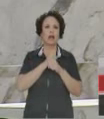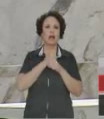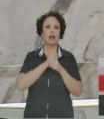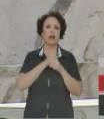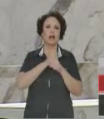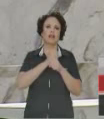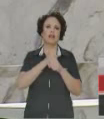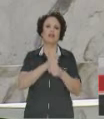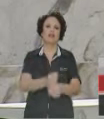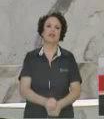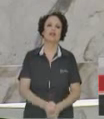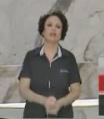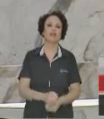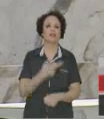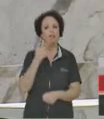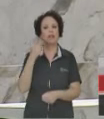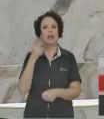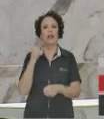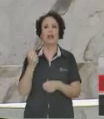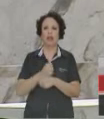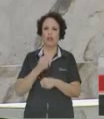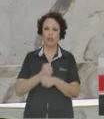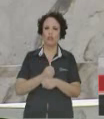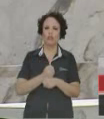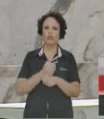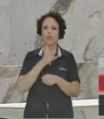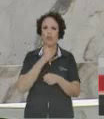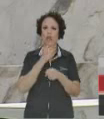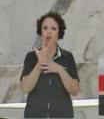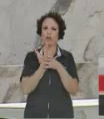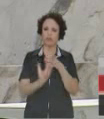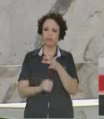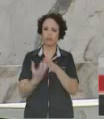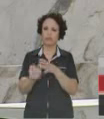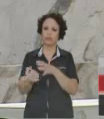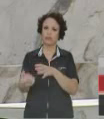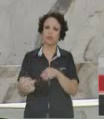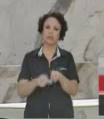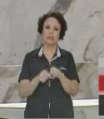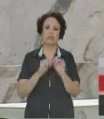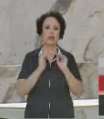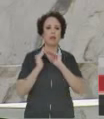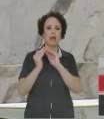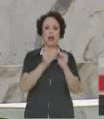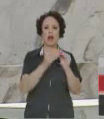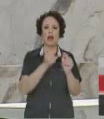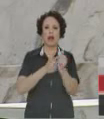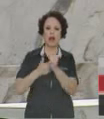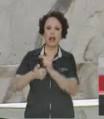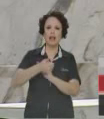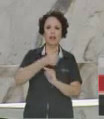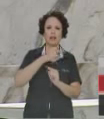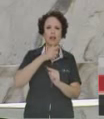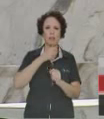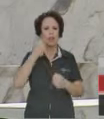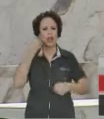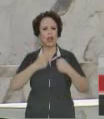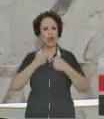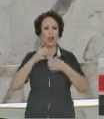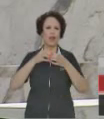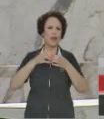que se fala em construir algo ali para amenizar as residências da região que pedem automóveis perdem